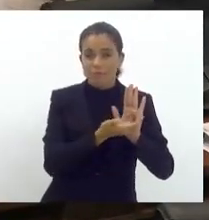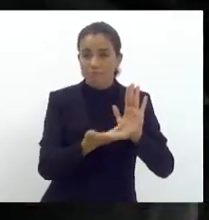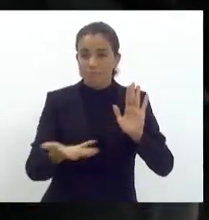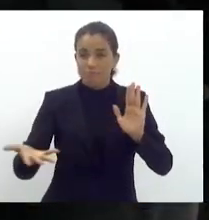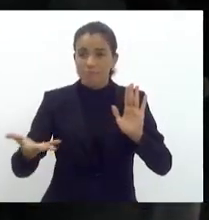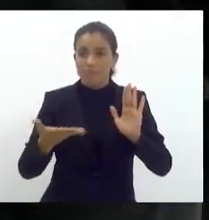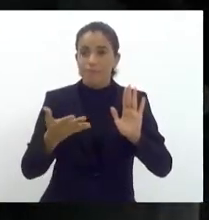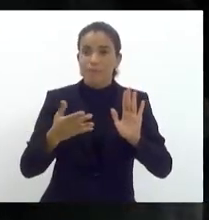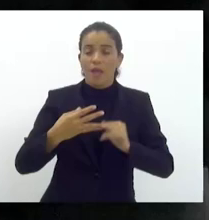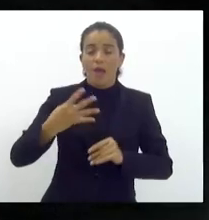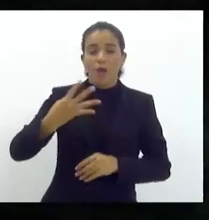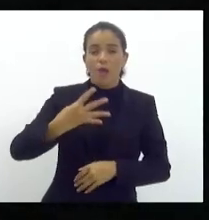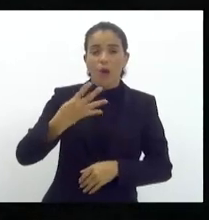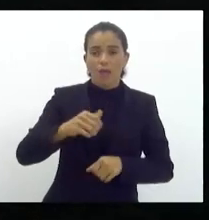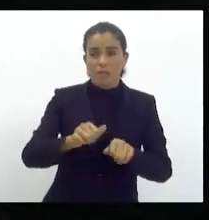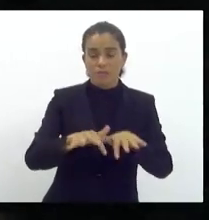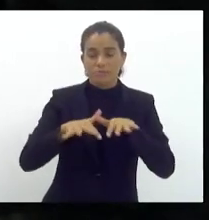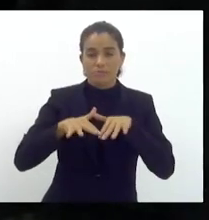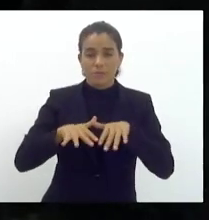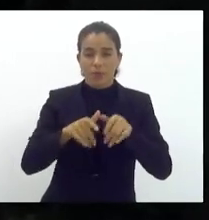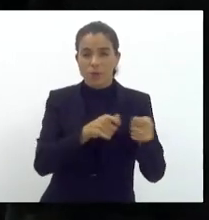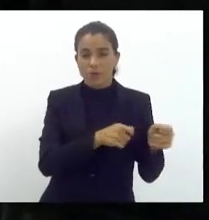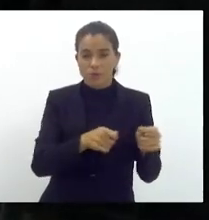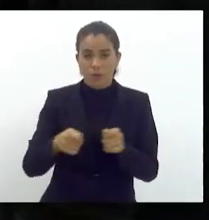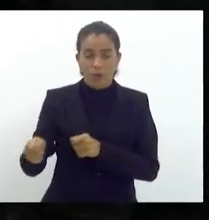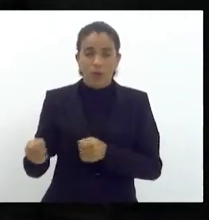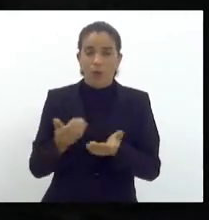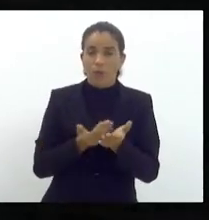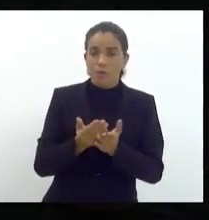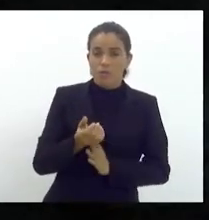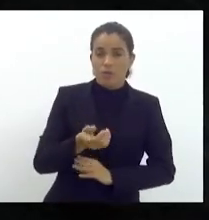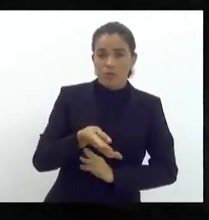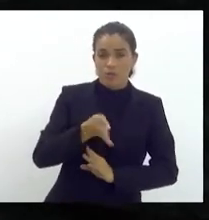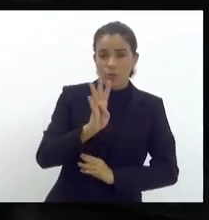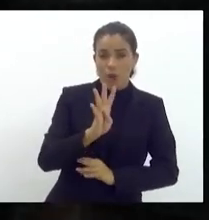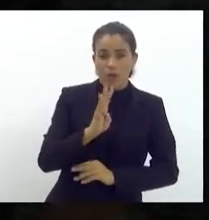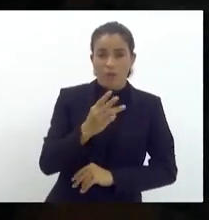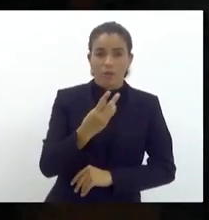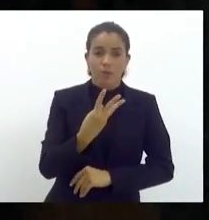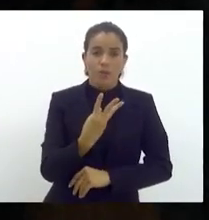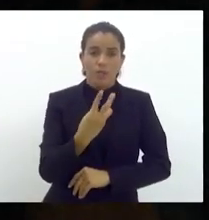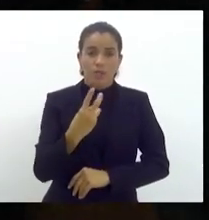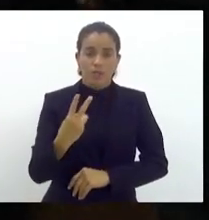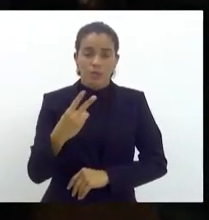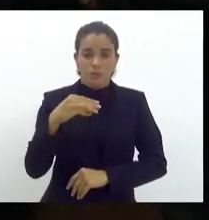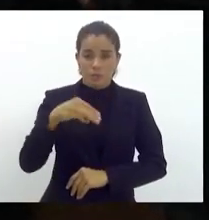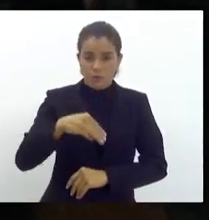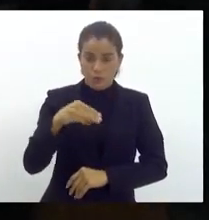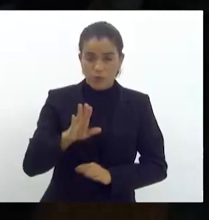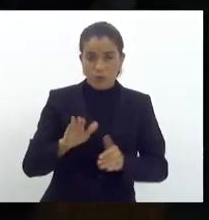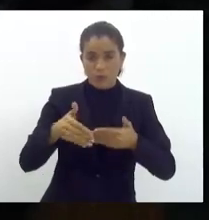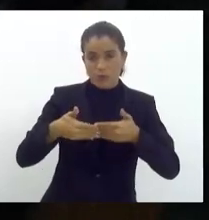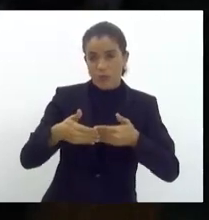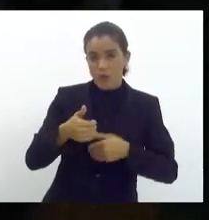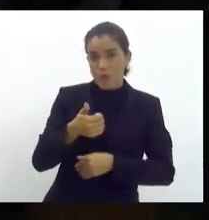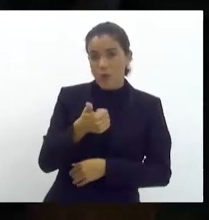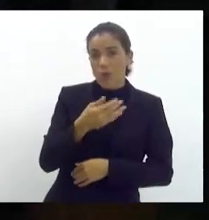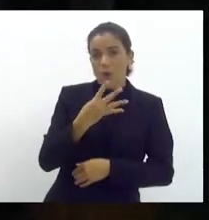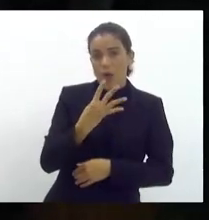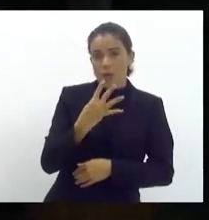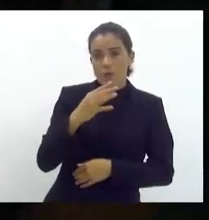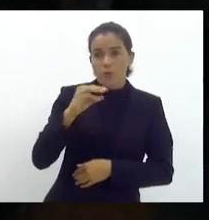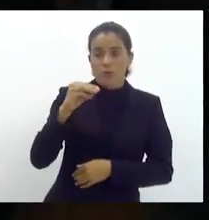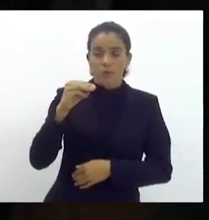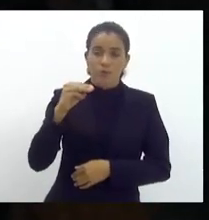na quarta sessão extraordinária iniciada às 16:32 encerrou seus